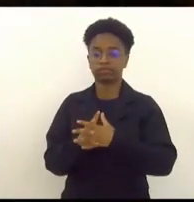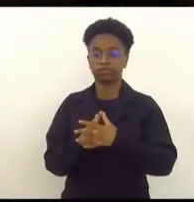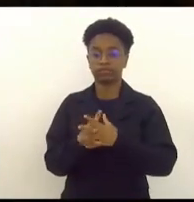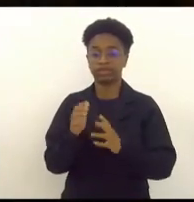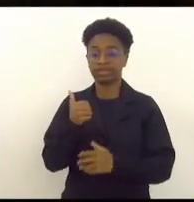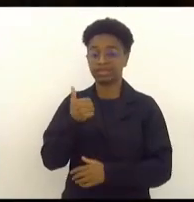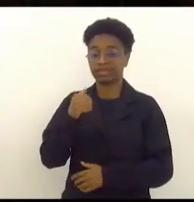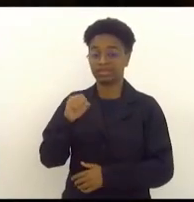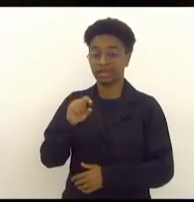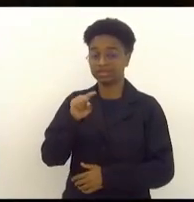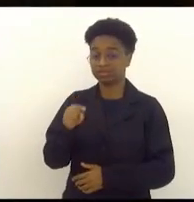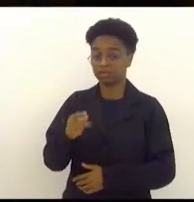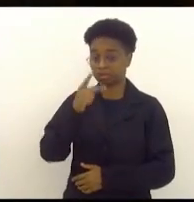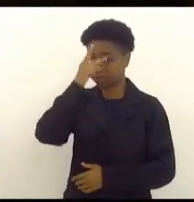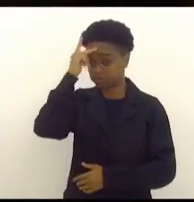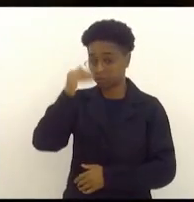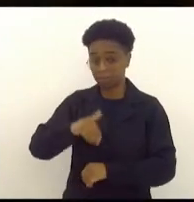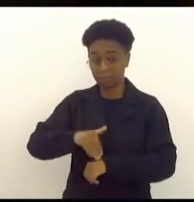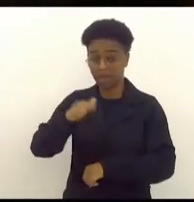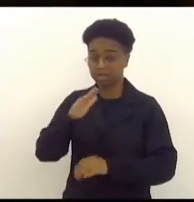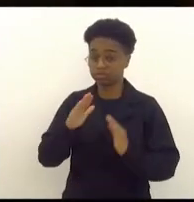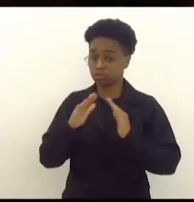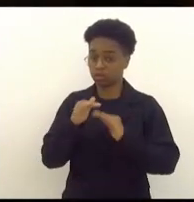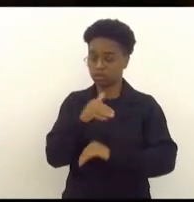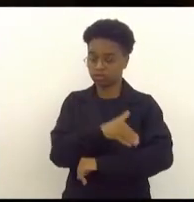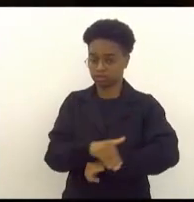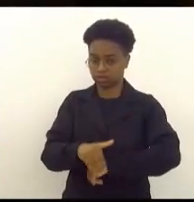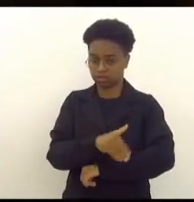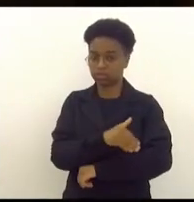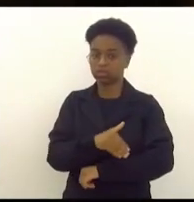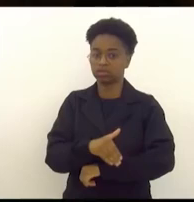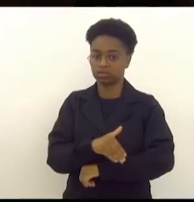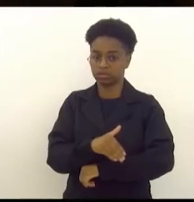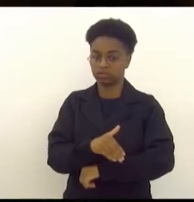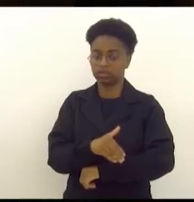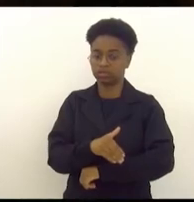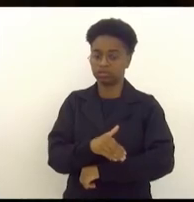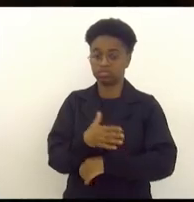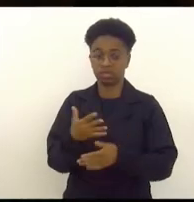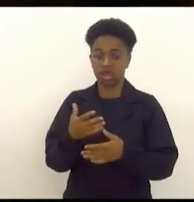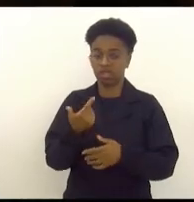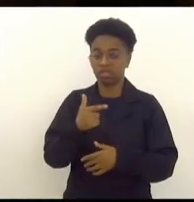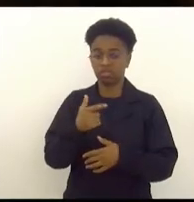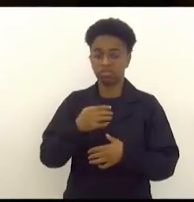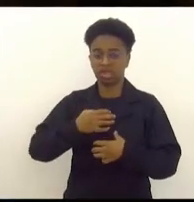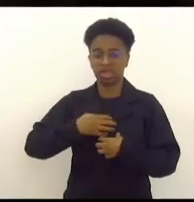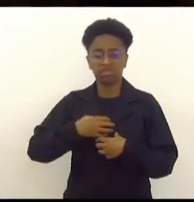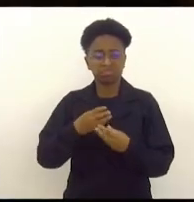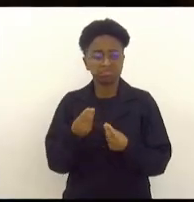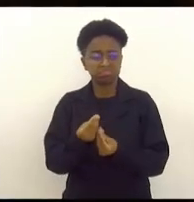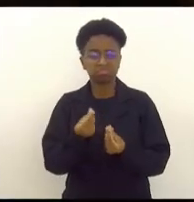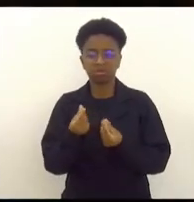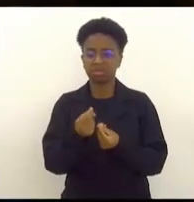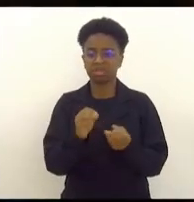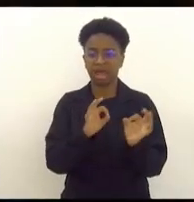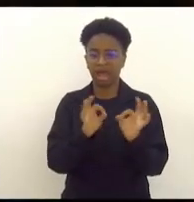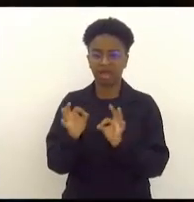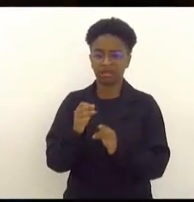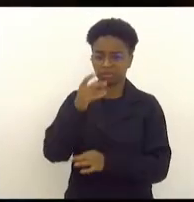mais de 10 mil pessoas morando nas ruas numa Total insensibilidade do prefeito Eduardo